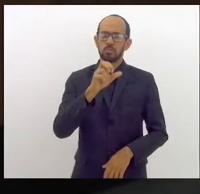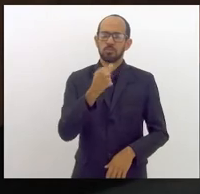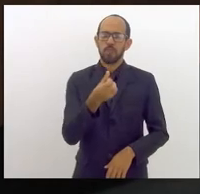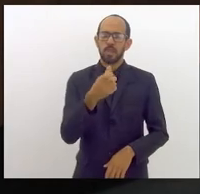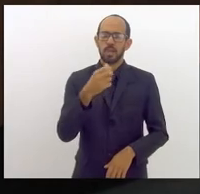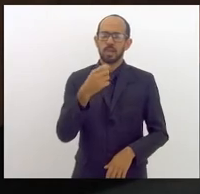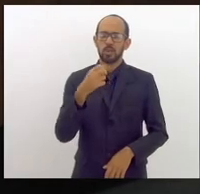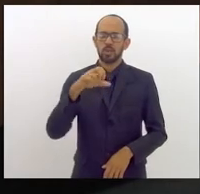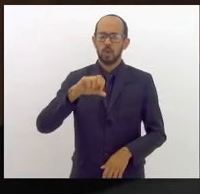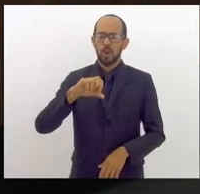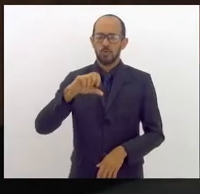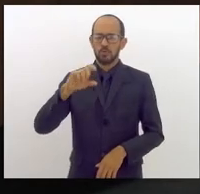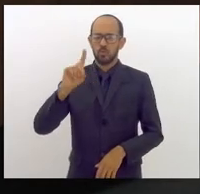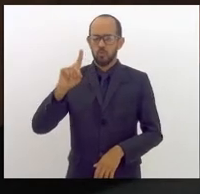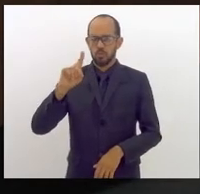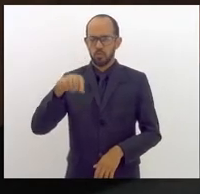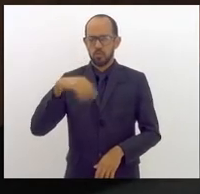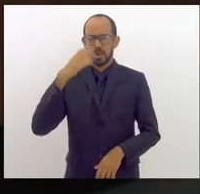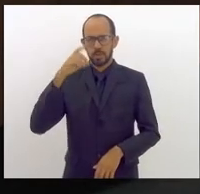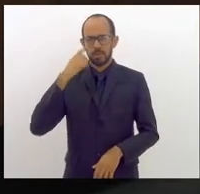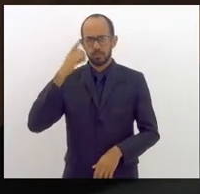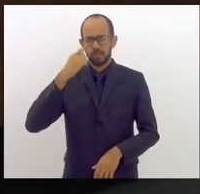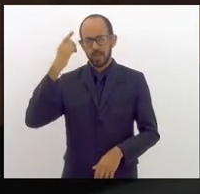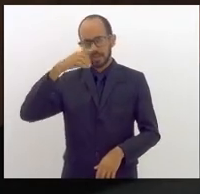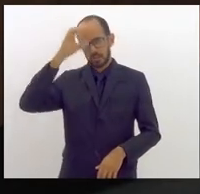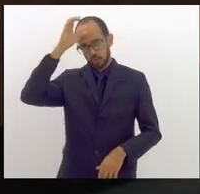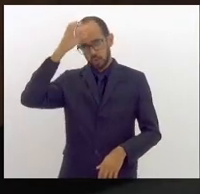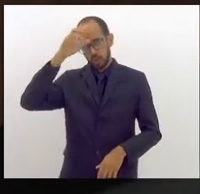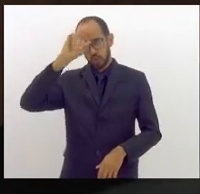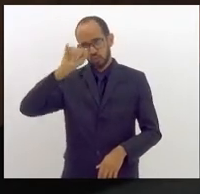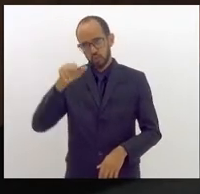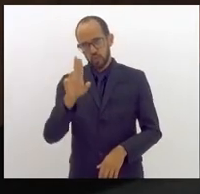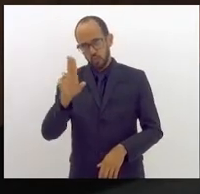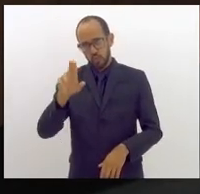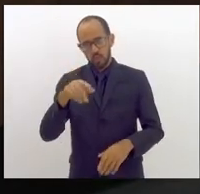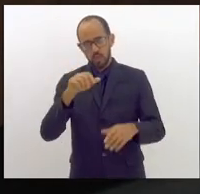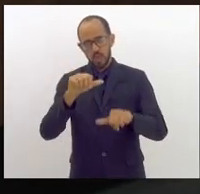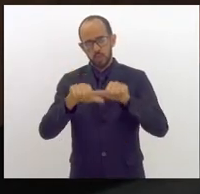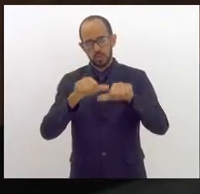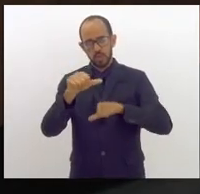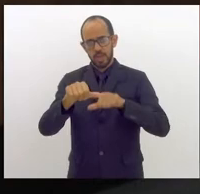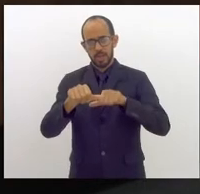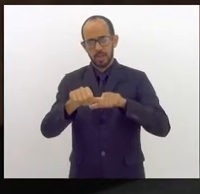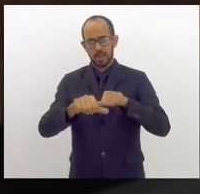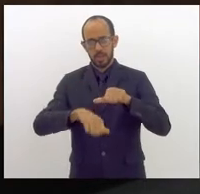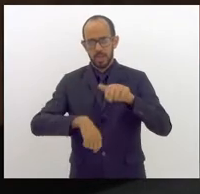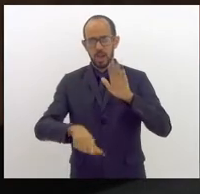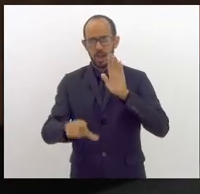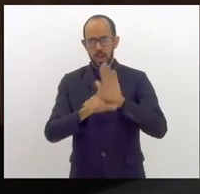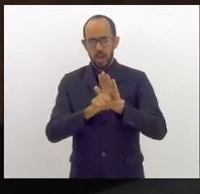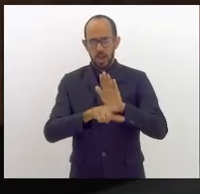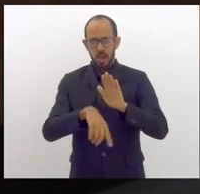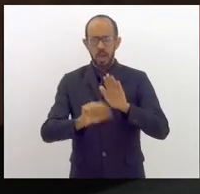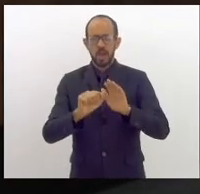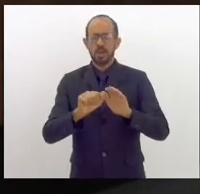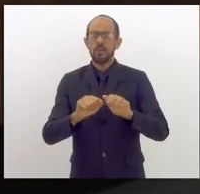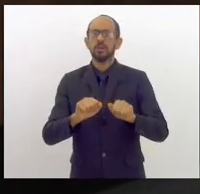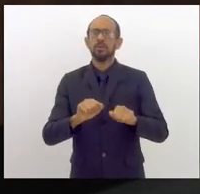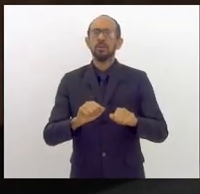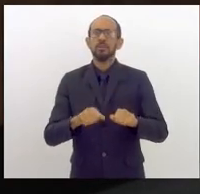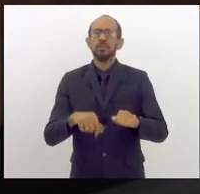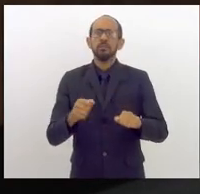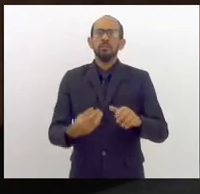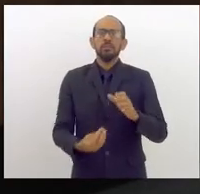deputada tia Ju que altera a lei estadual 5645 de 10 para te instituir